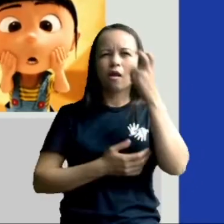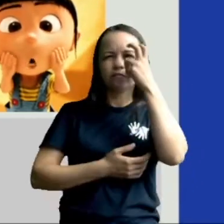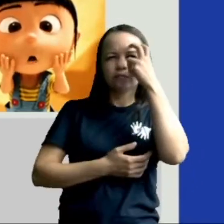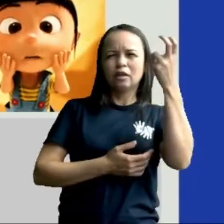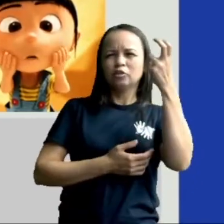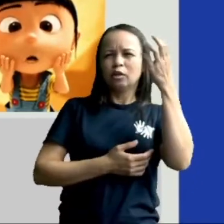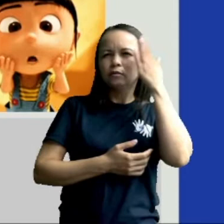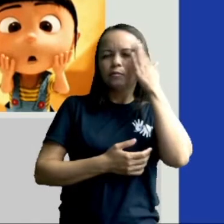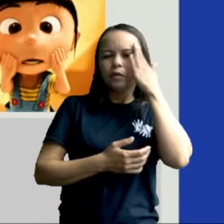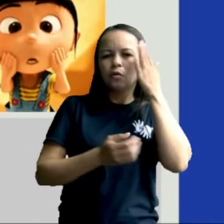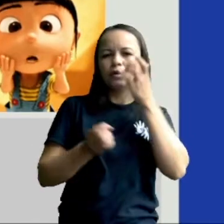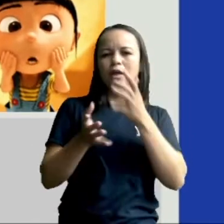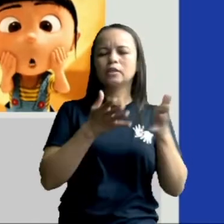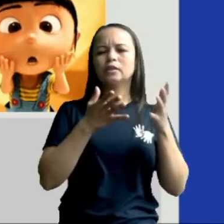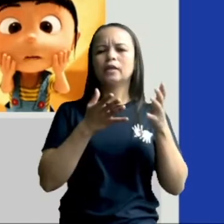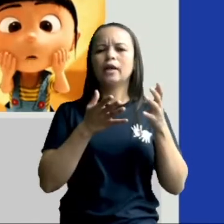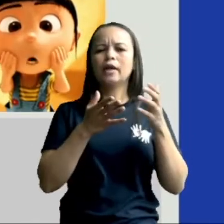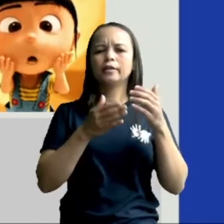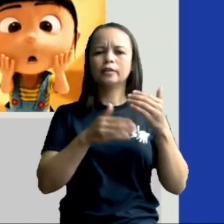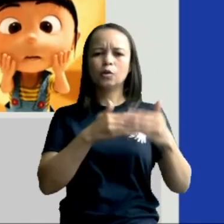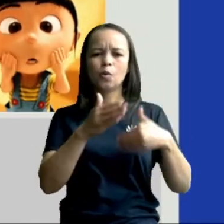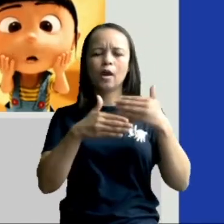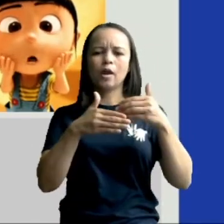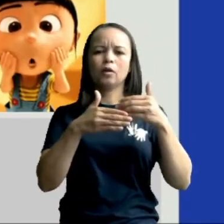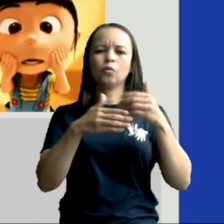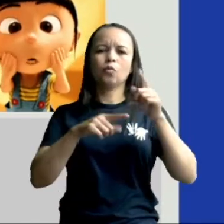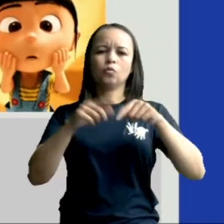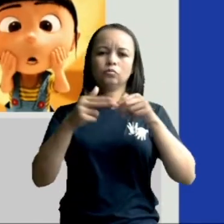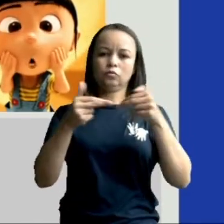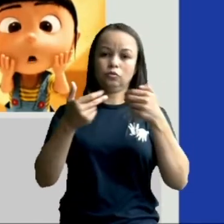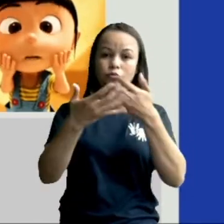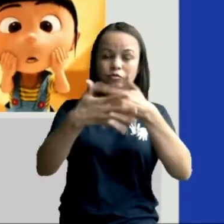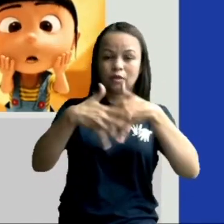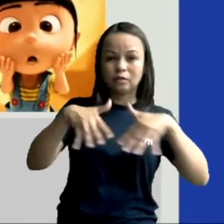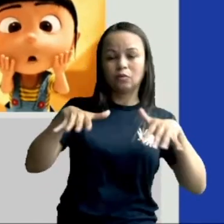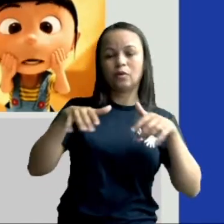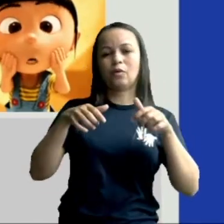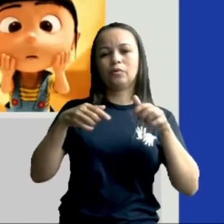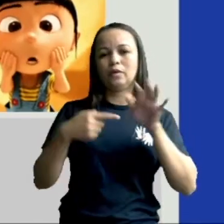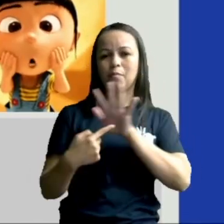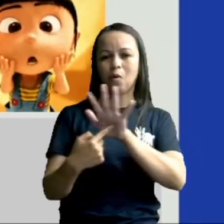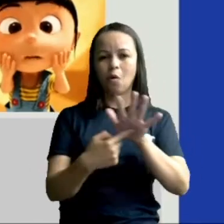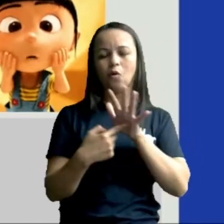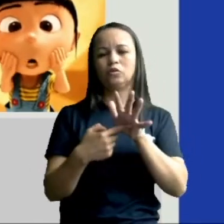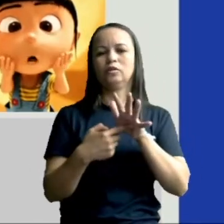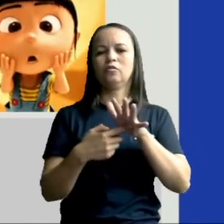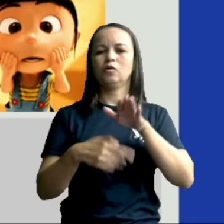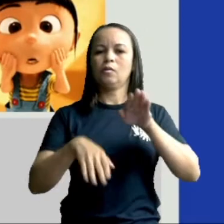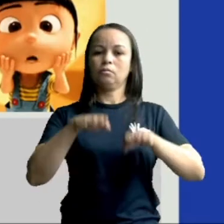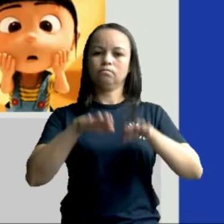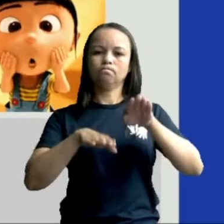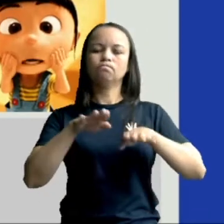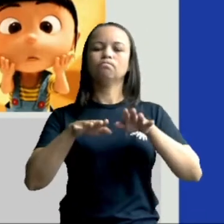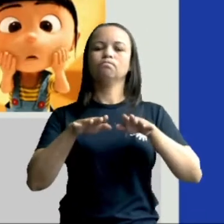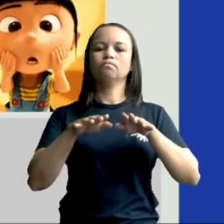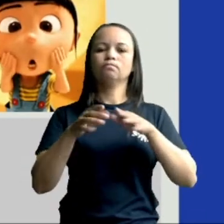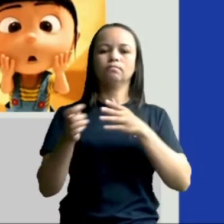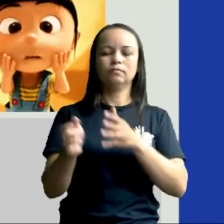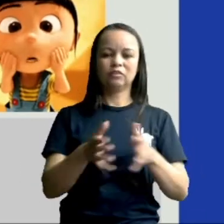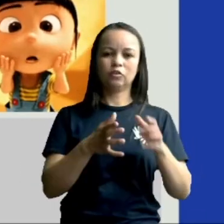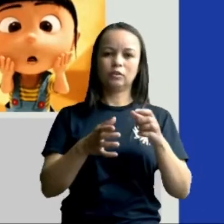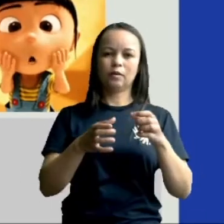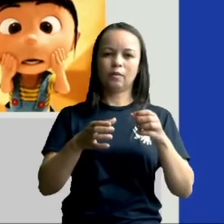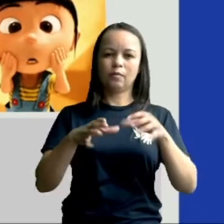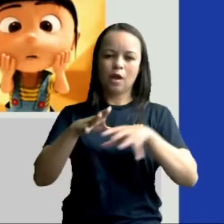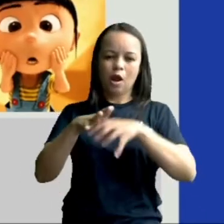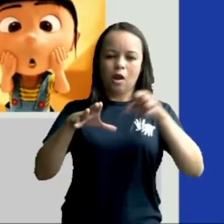ter aquele recurso natural que é presente ali de uma forma mais equilibrada, você acaba explorando